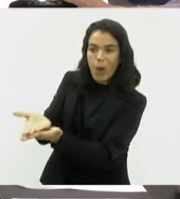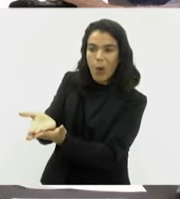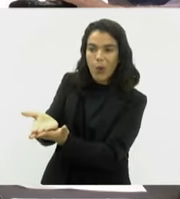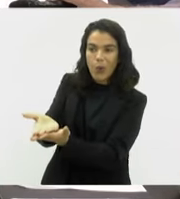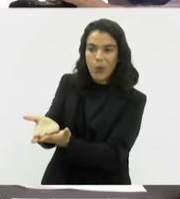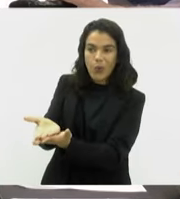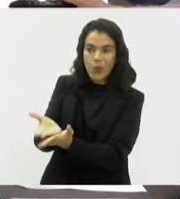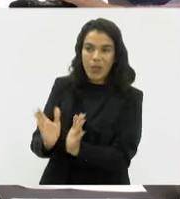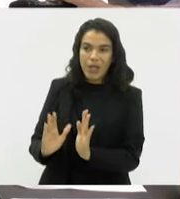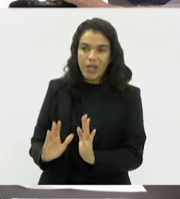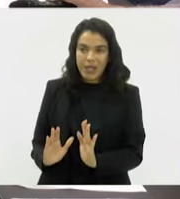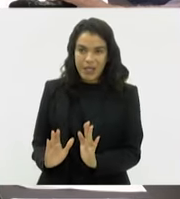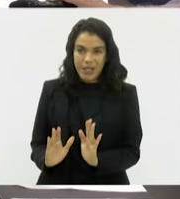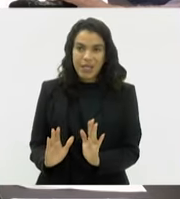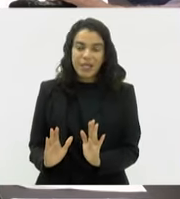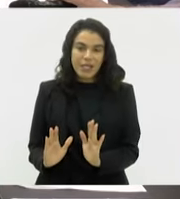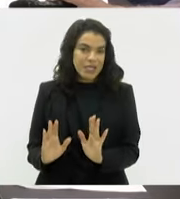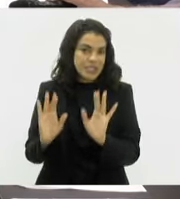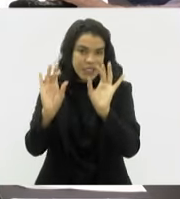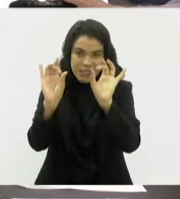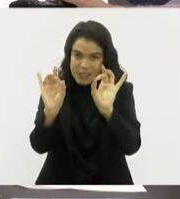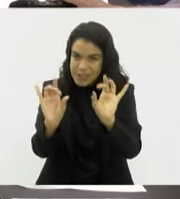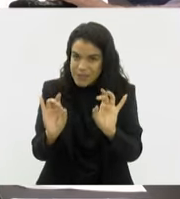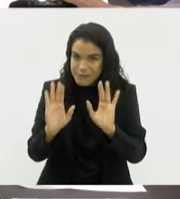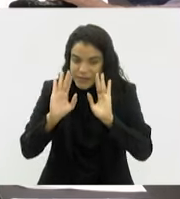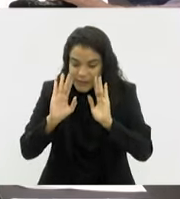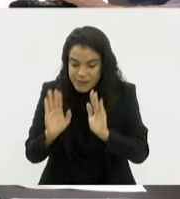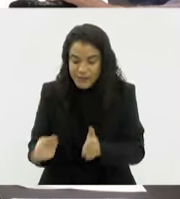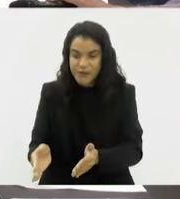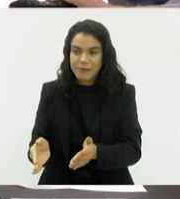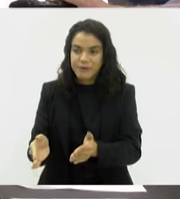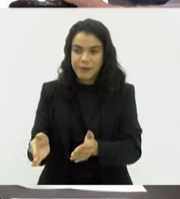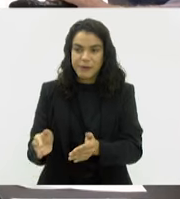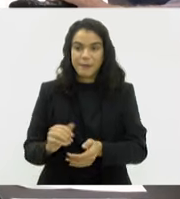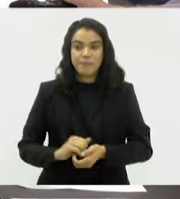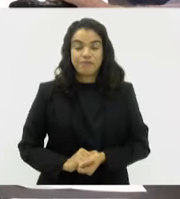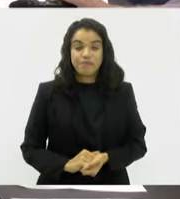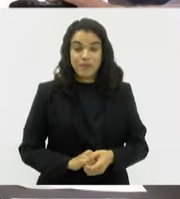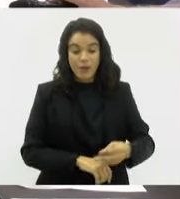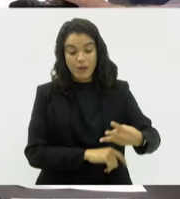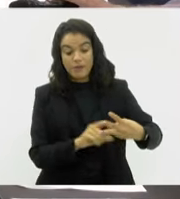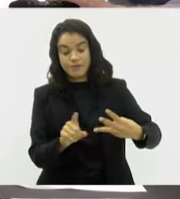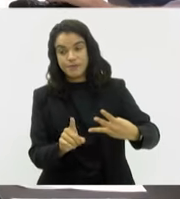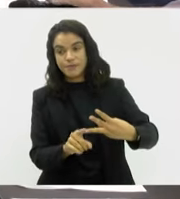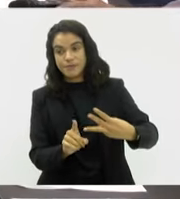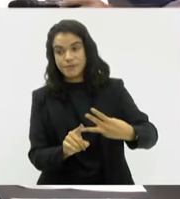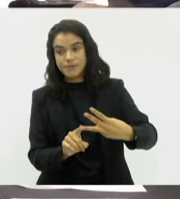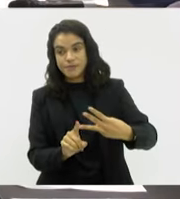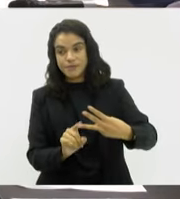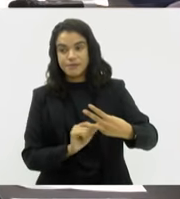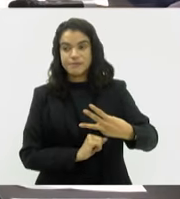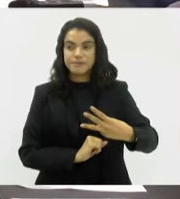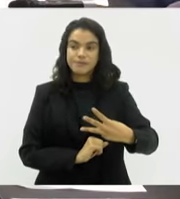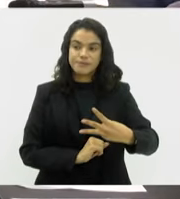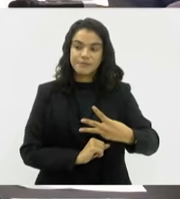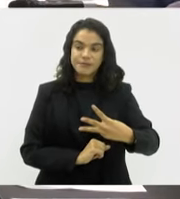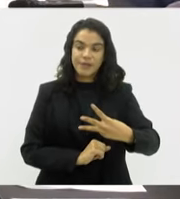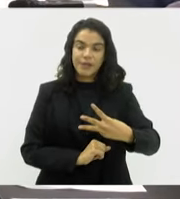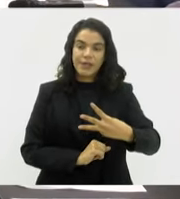Bom, então, especificamente. Agora, o terceiro ponto, que